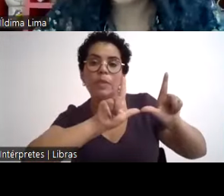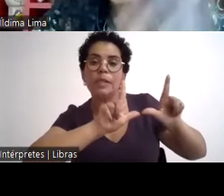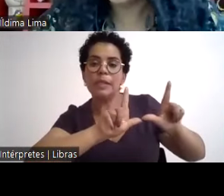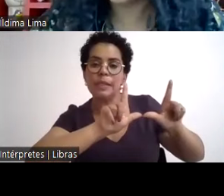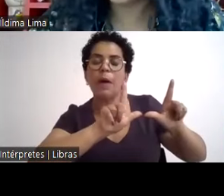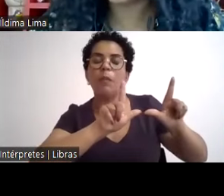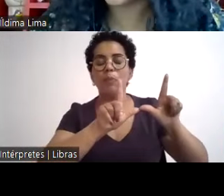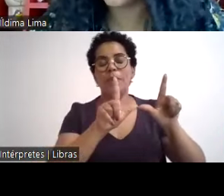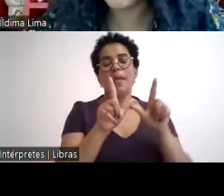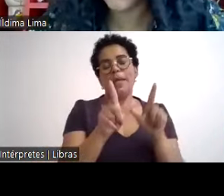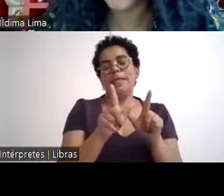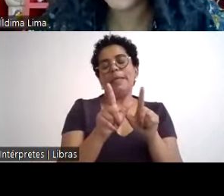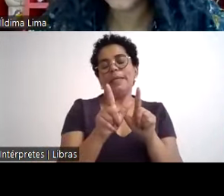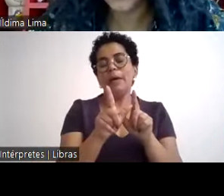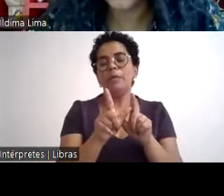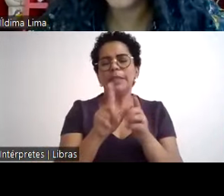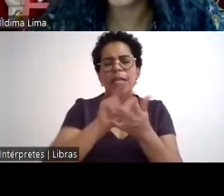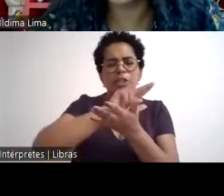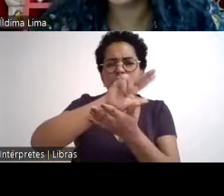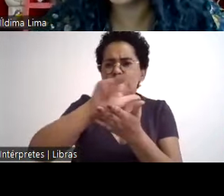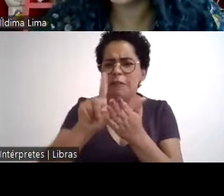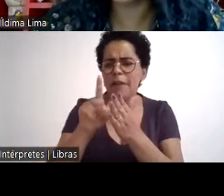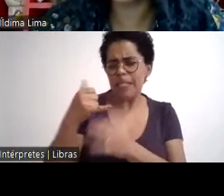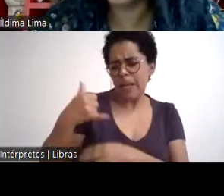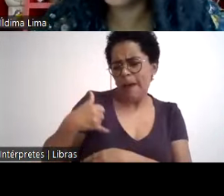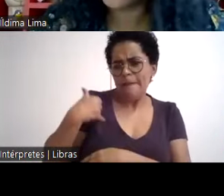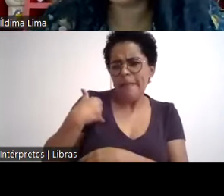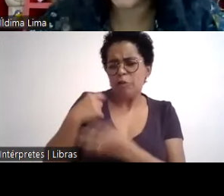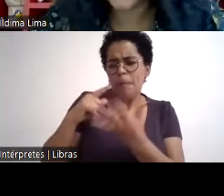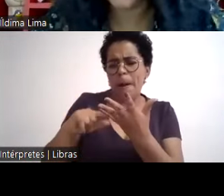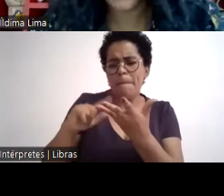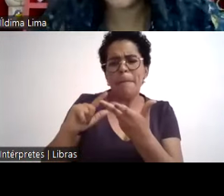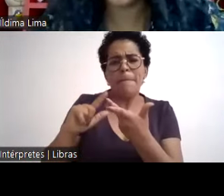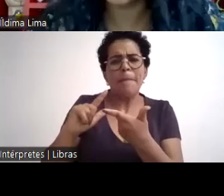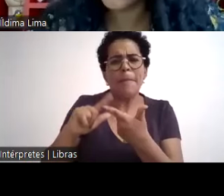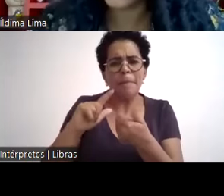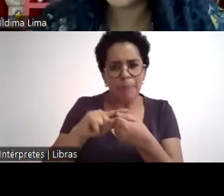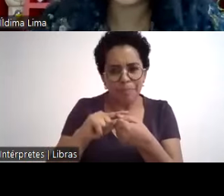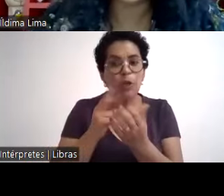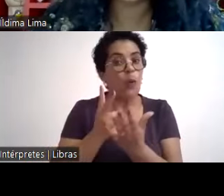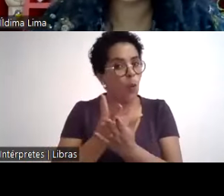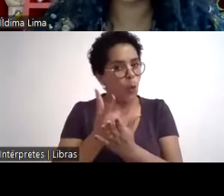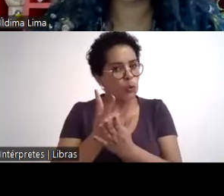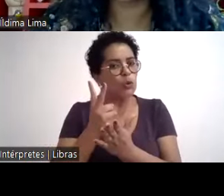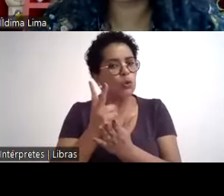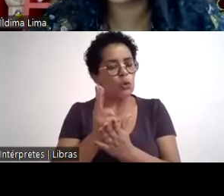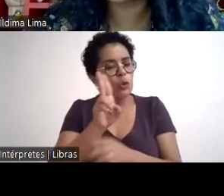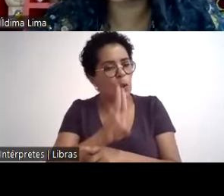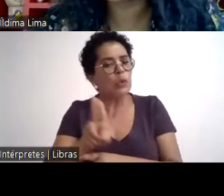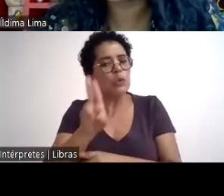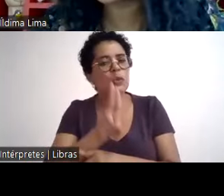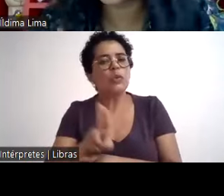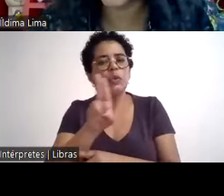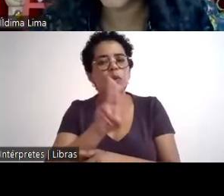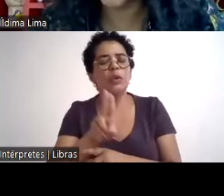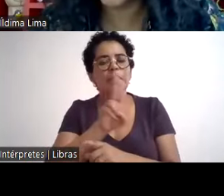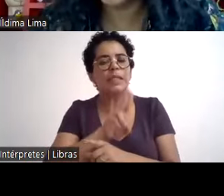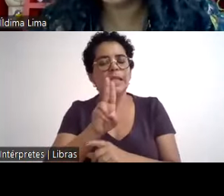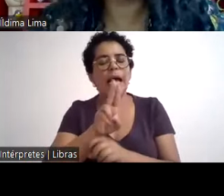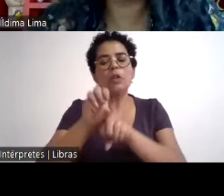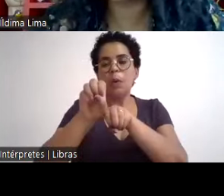abarca diferentes faixas etárias, foi uma exposição muito, está sendo ainda muito utilizada, principalmente pelo aspecto